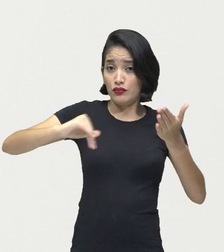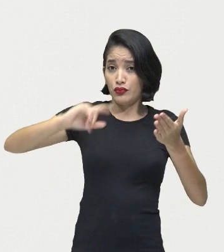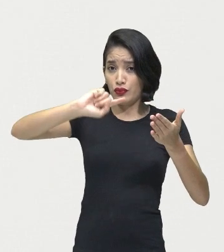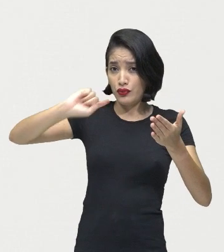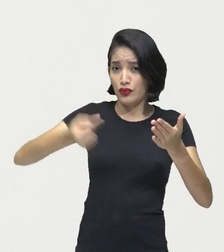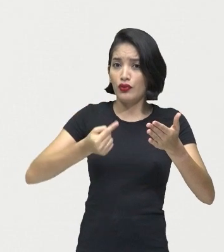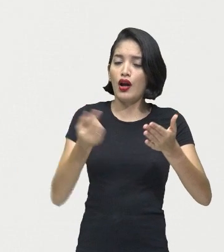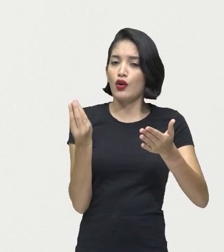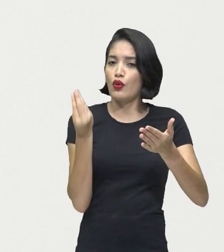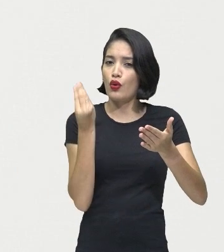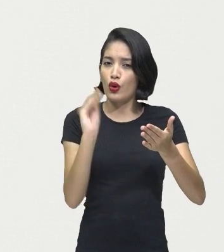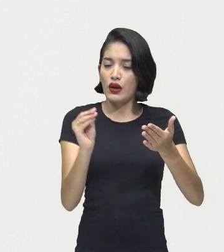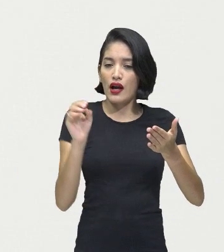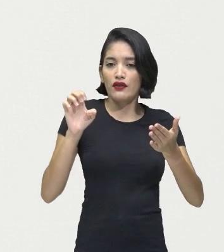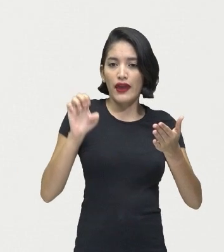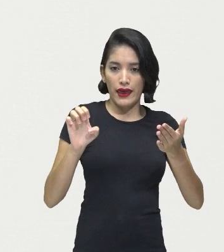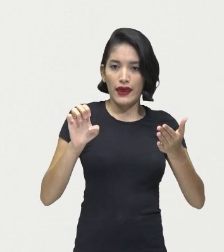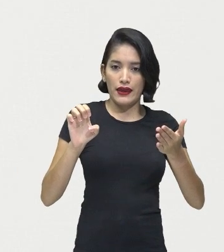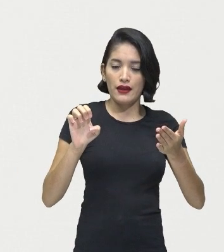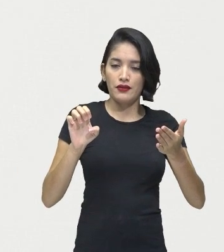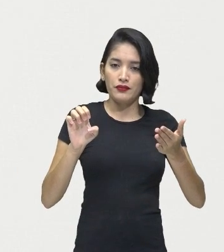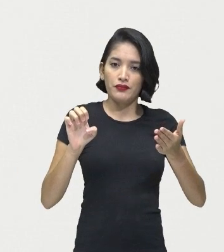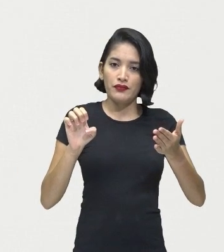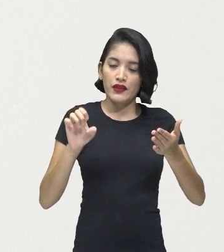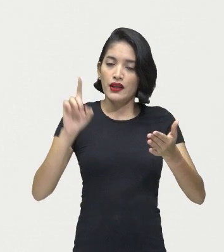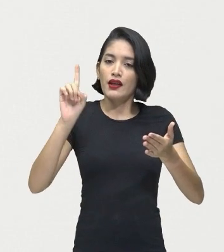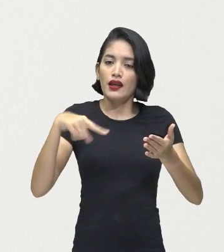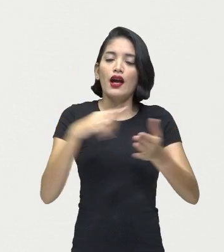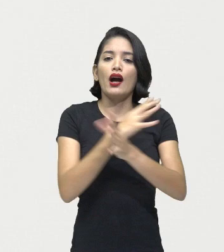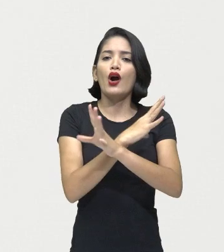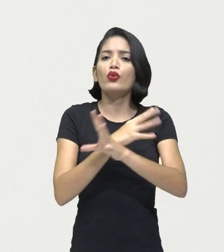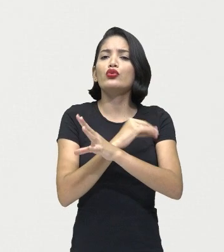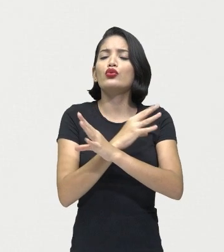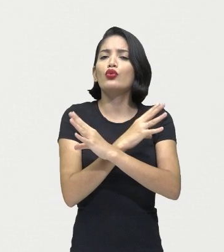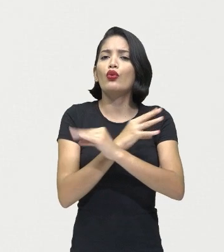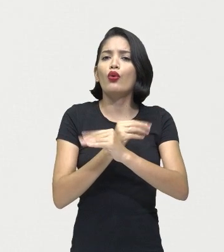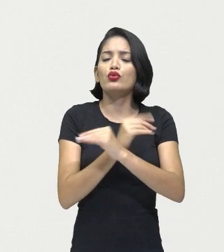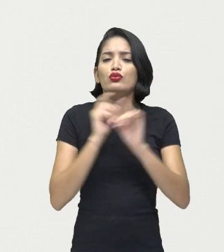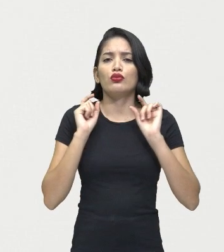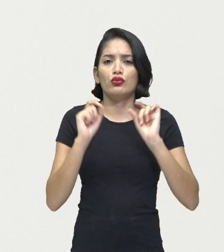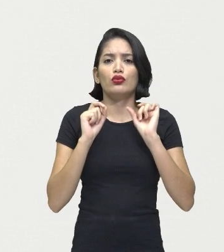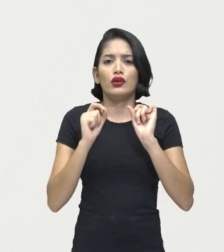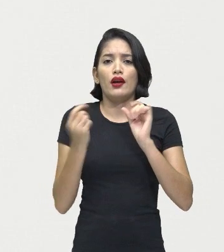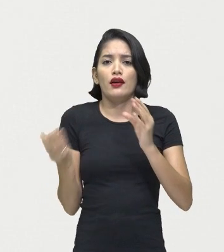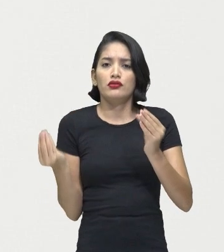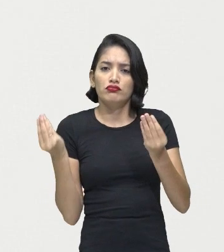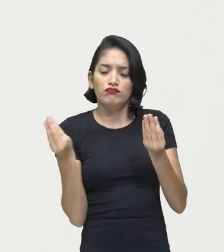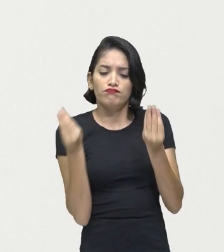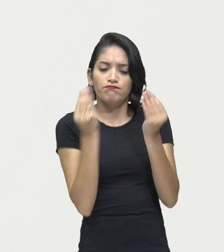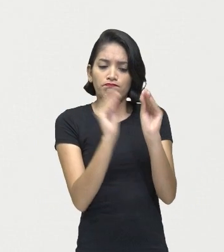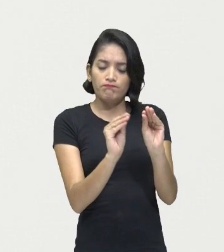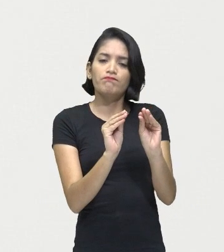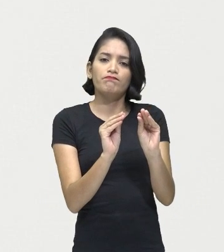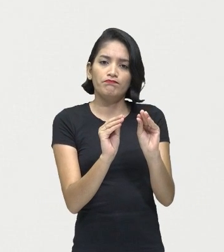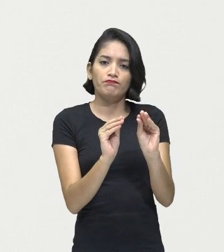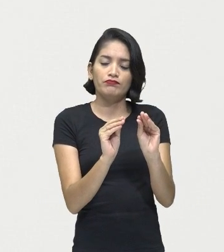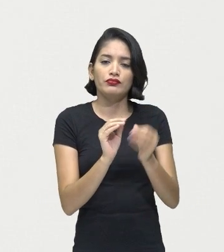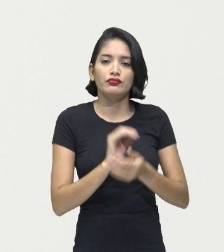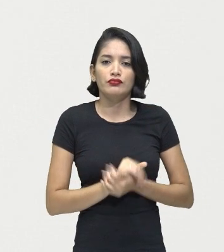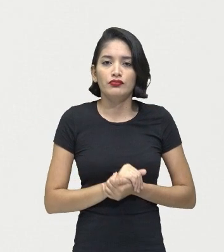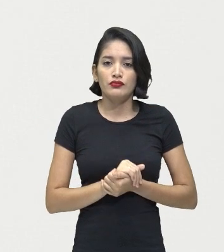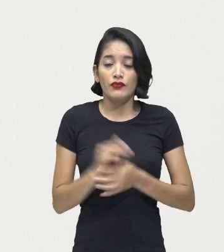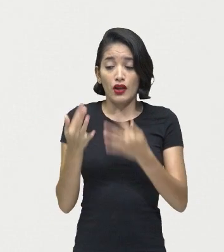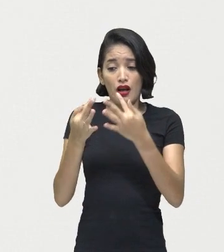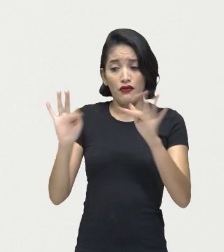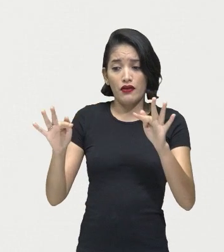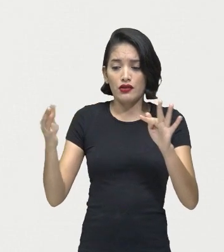e colocaria a conjunção e, que é uma conjunção que ela está adicionando um termo a mais, no caso, uma oração